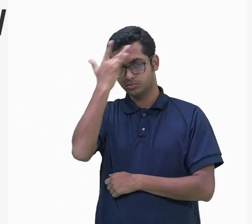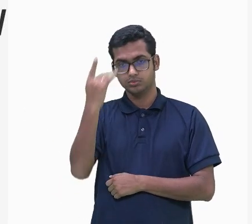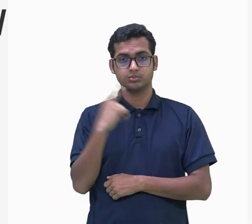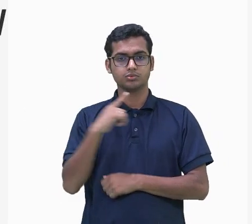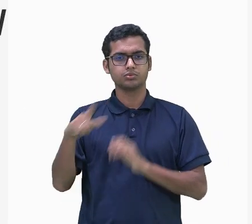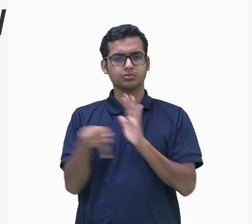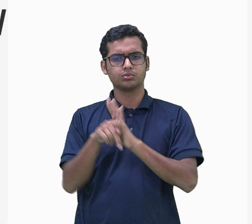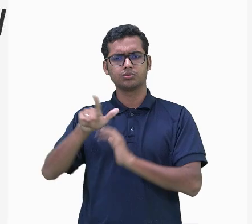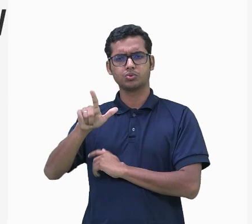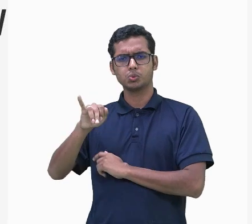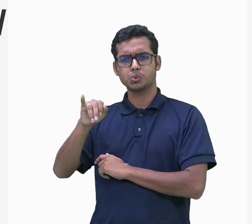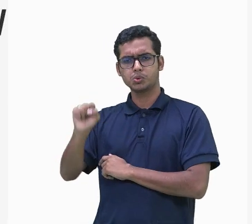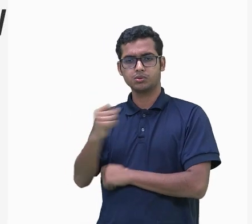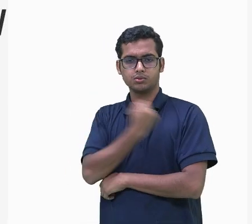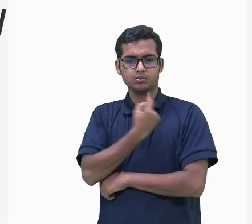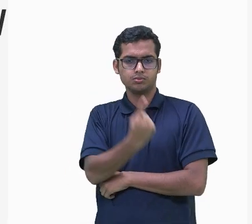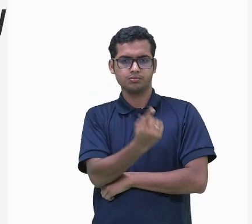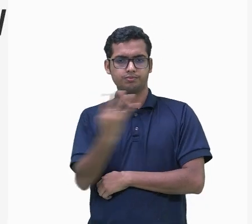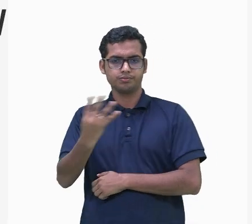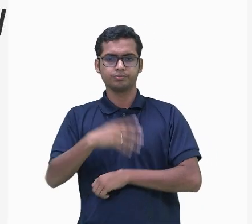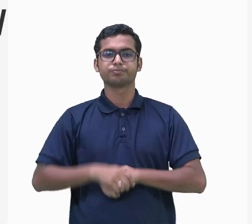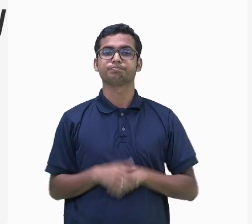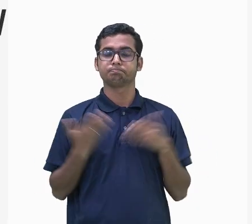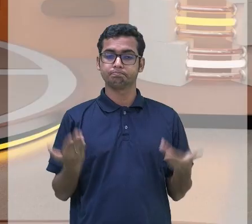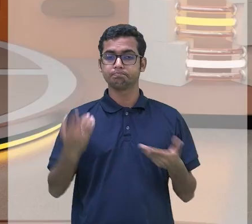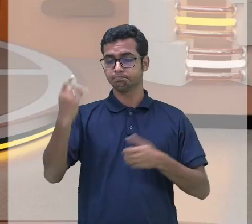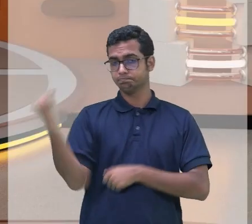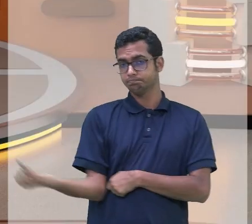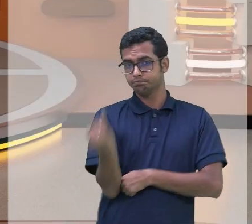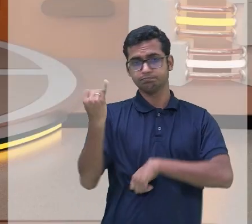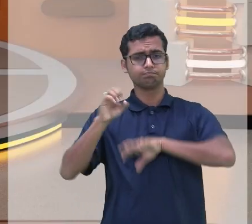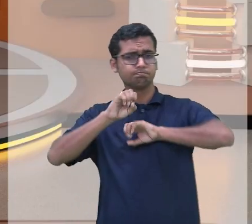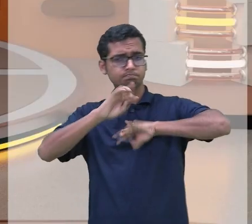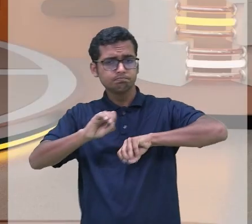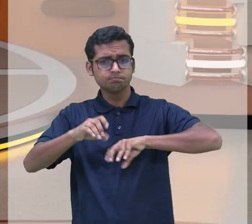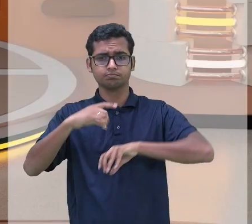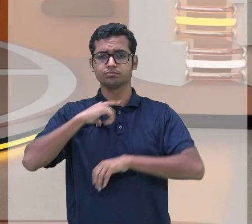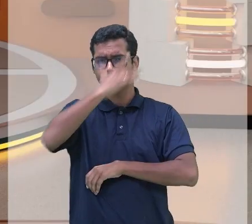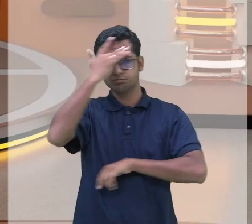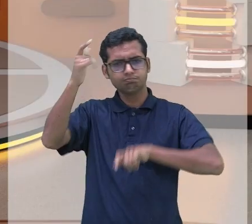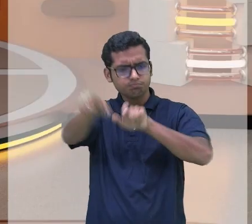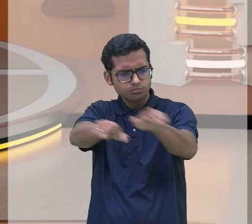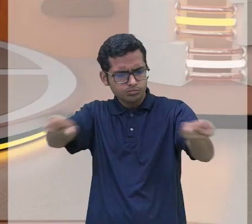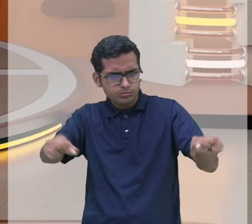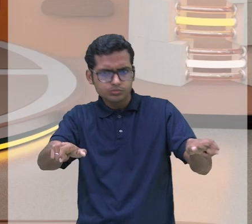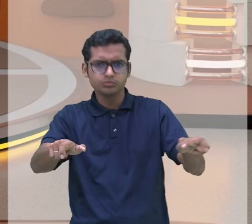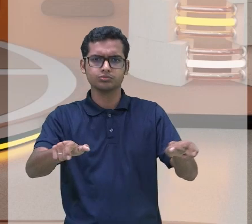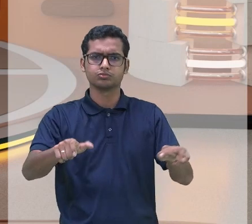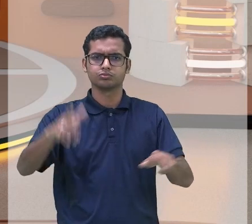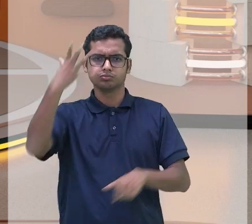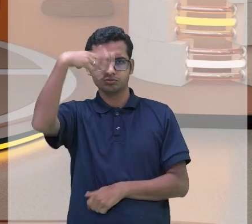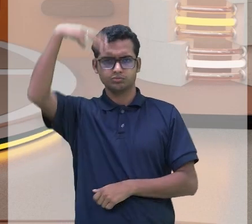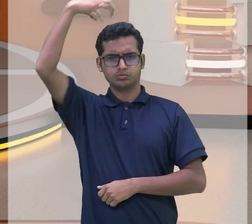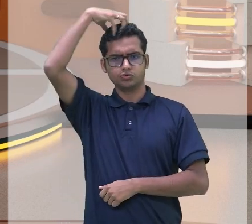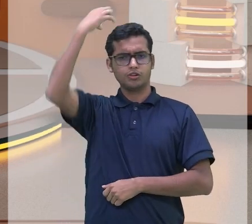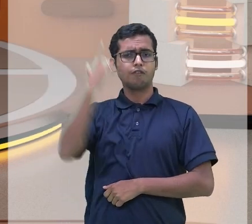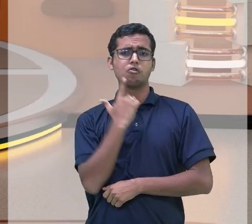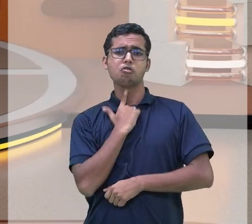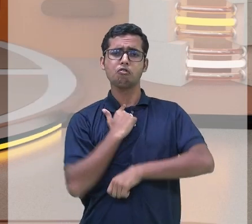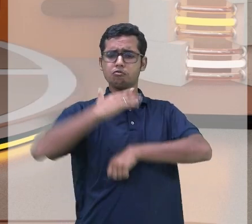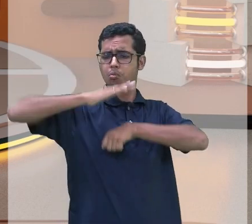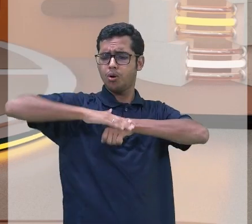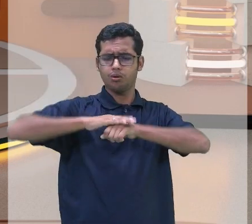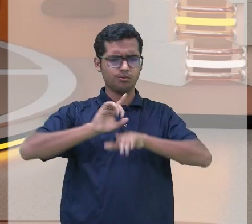gente? Ele foi importante justamente para ensinar e inculcar naquelas pessoas de que o rei não é rei por vontade própria, e